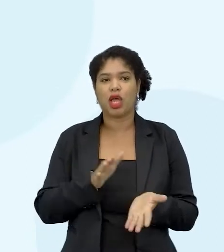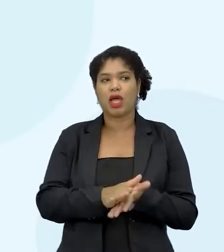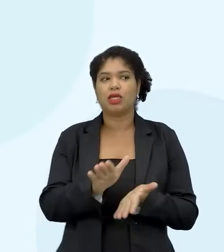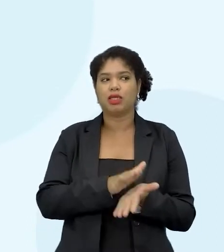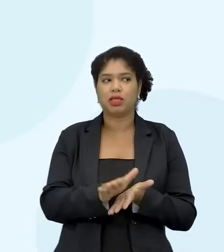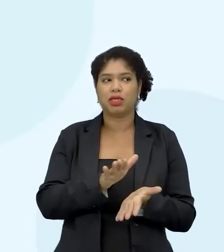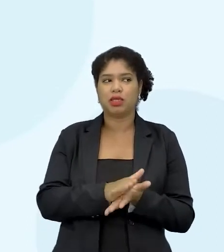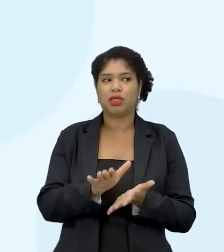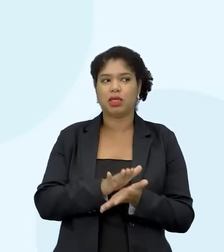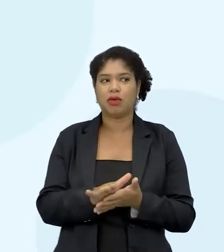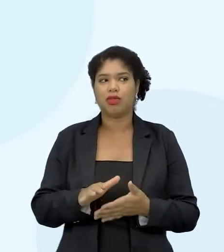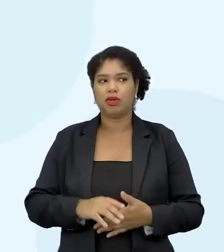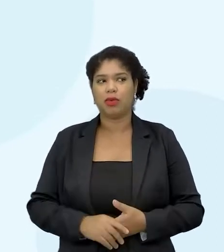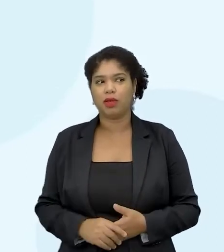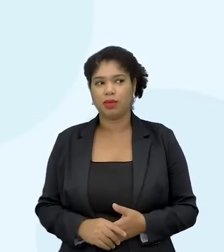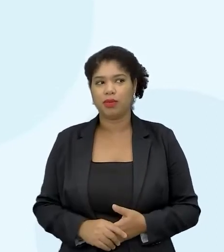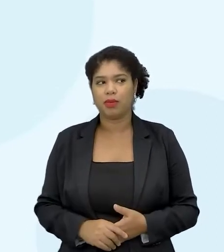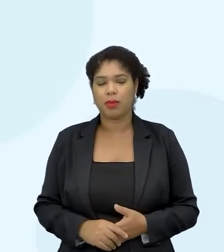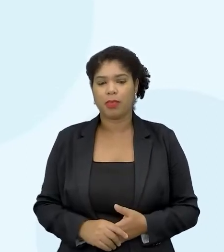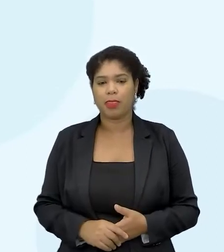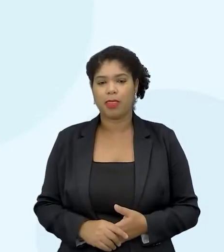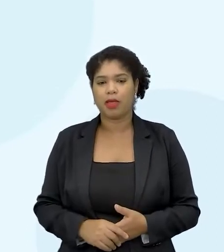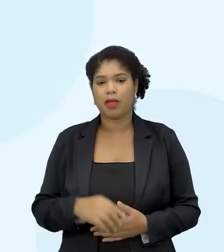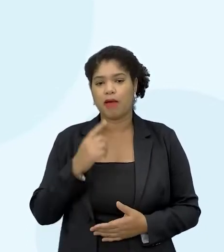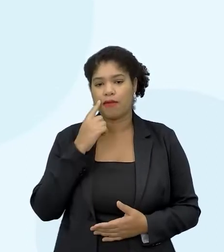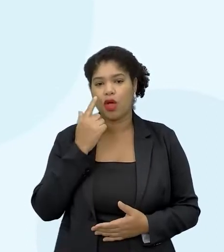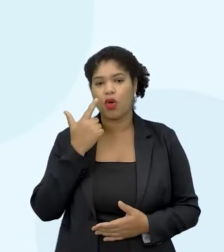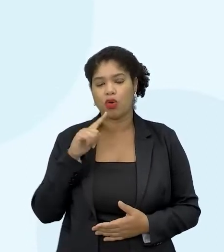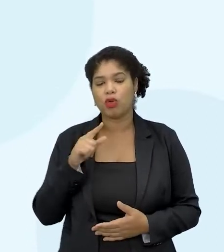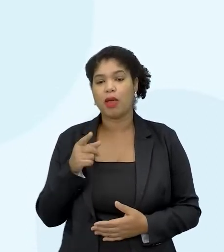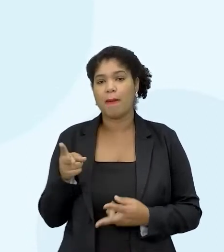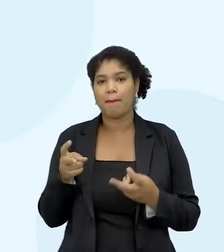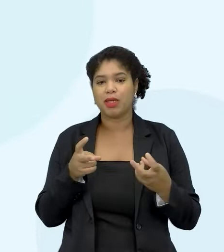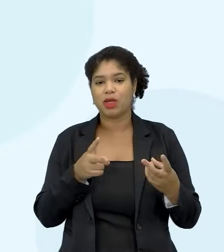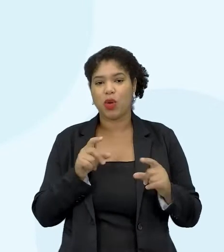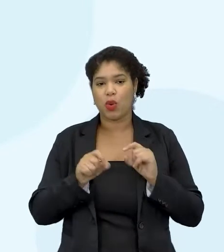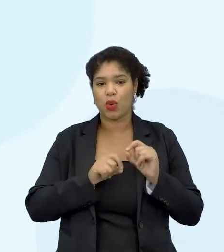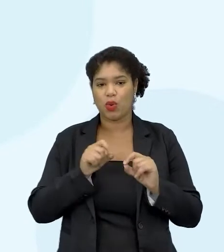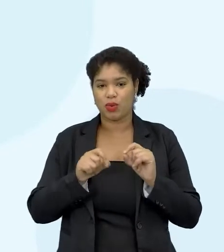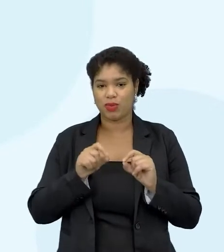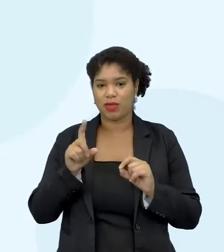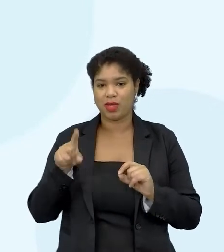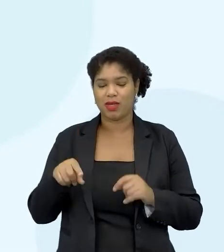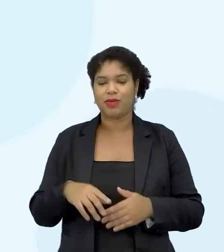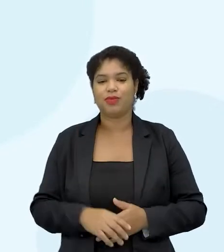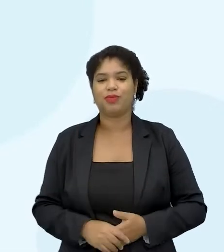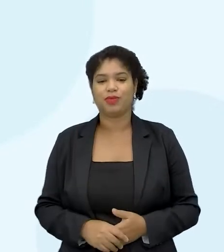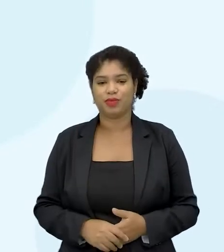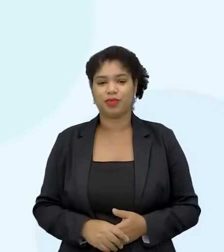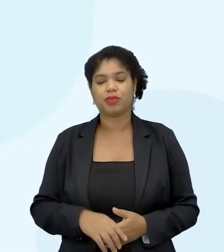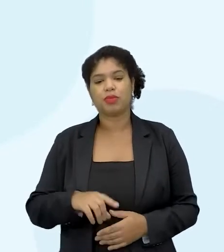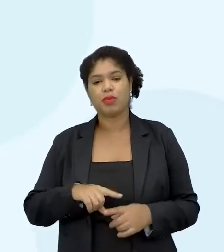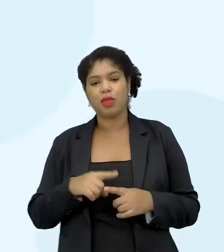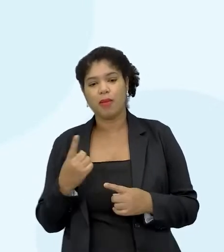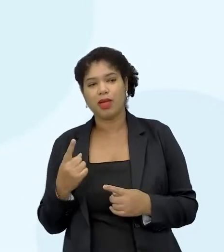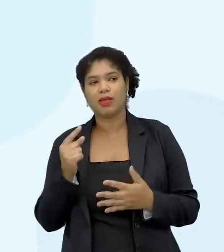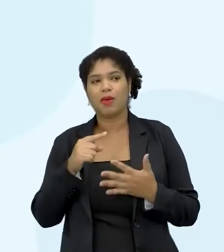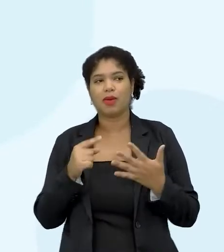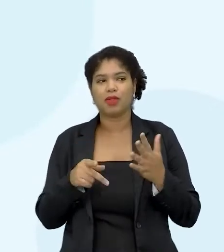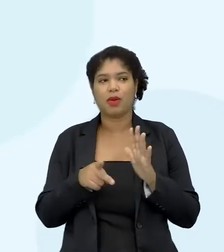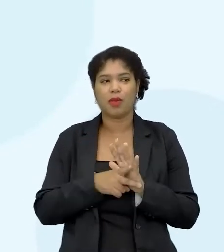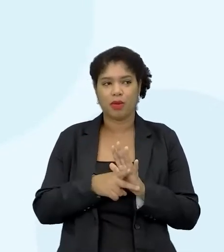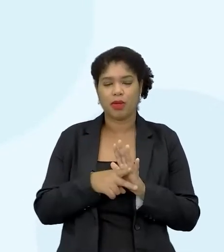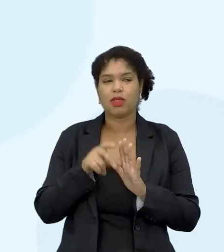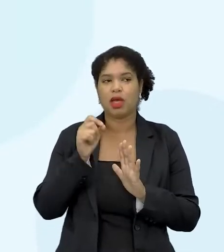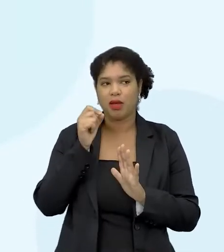empresa 8.800. Então, repare, pessoal, ó, que quando você fizer a variação, a gente viu isso nas